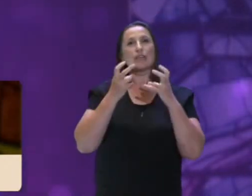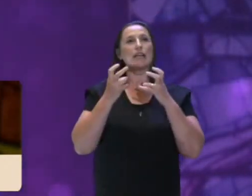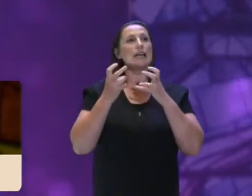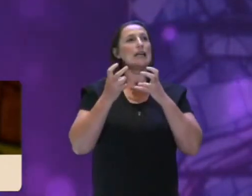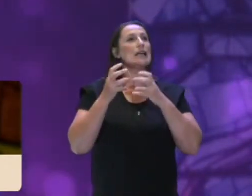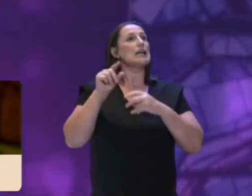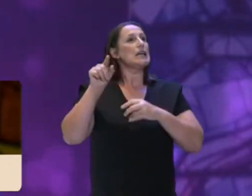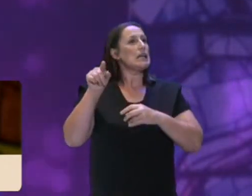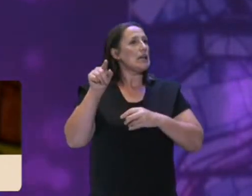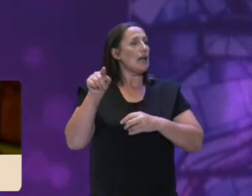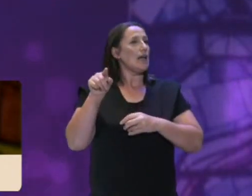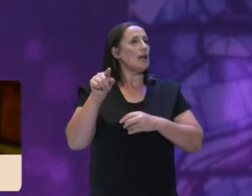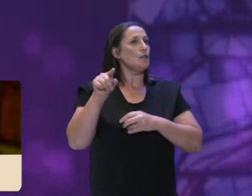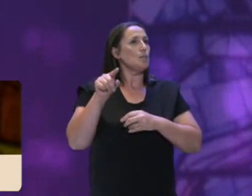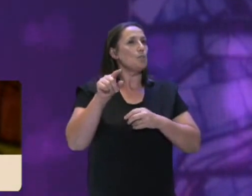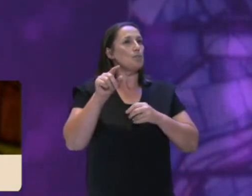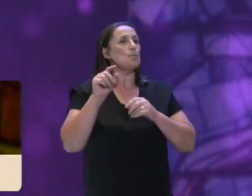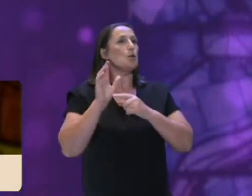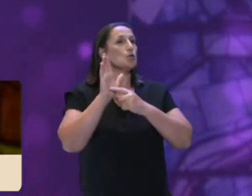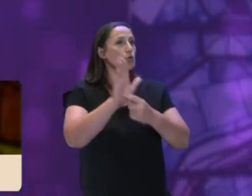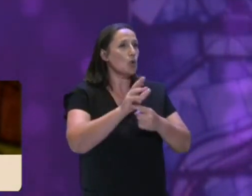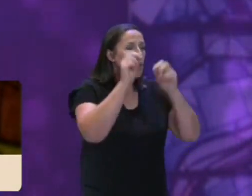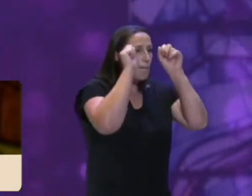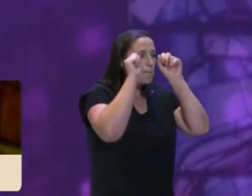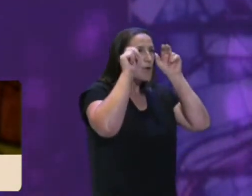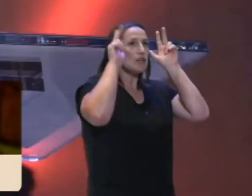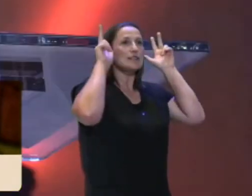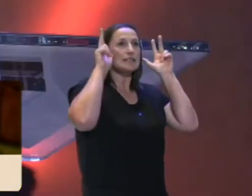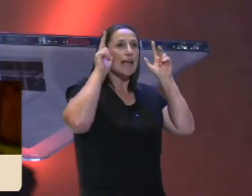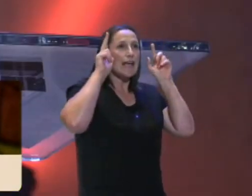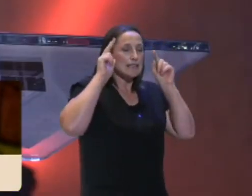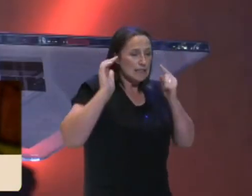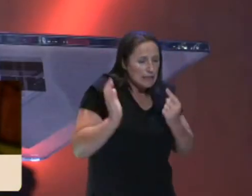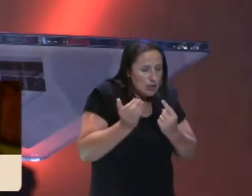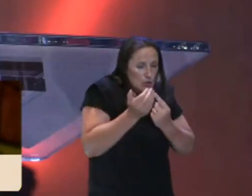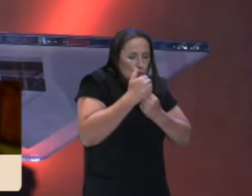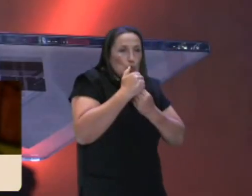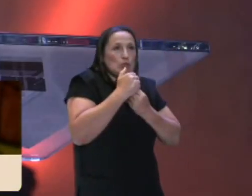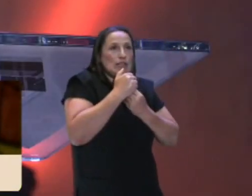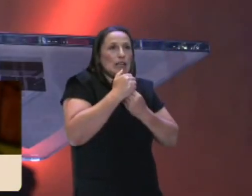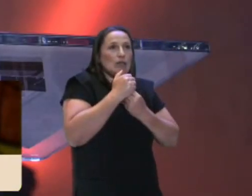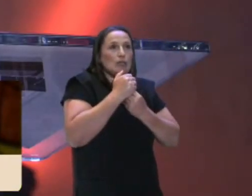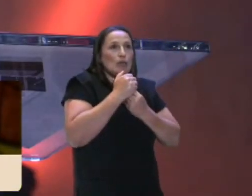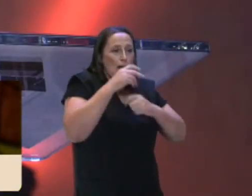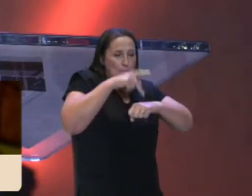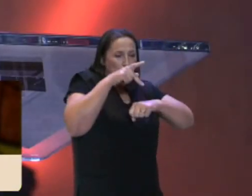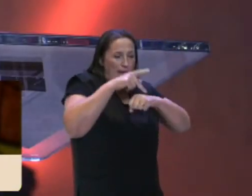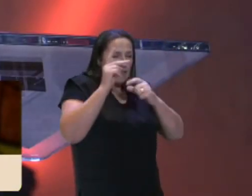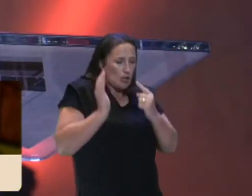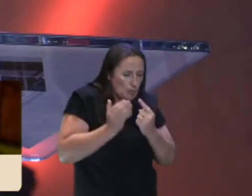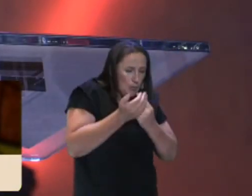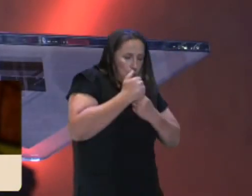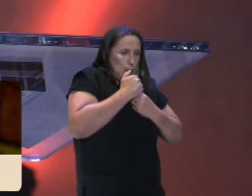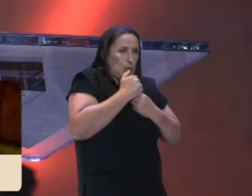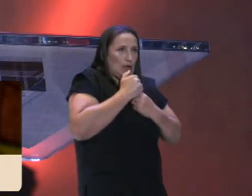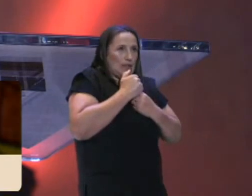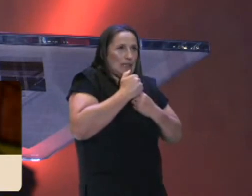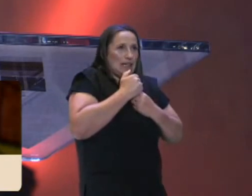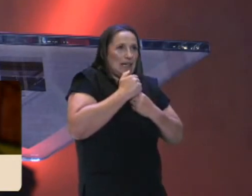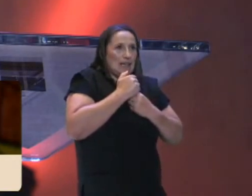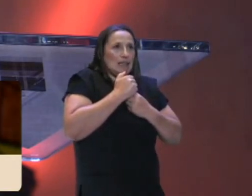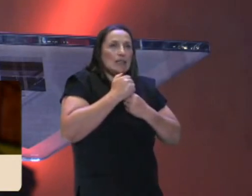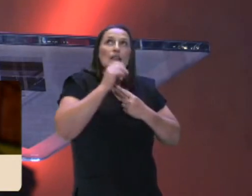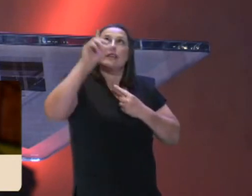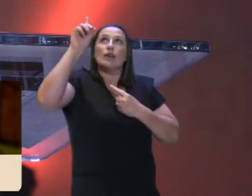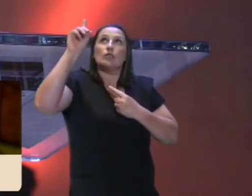colocou ali Moisés, né, no esconderijo, quando Deus passa, né? E a sombra dele é vista,